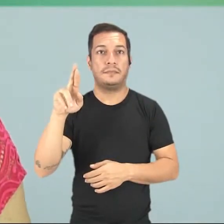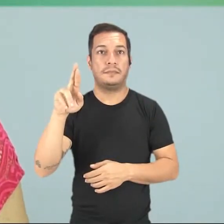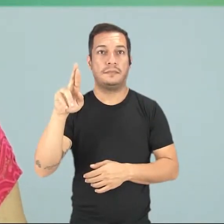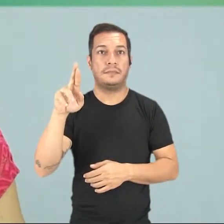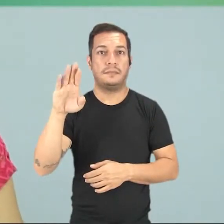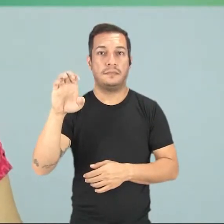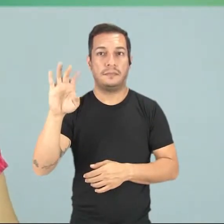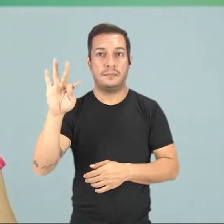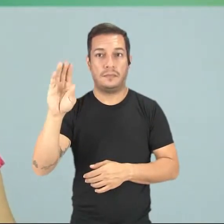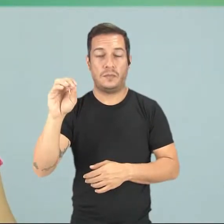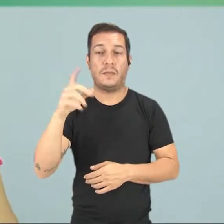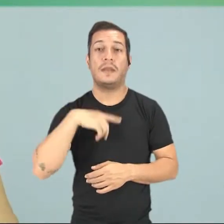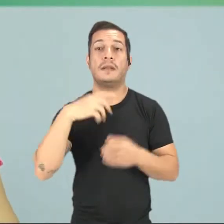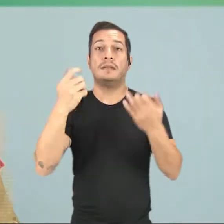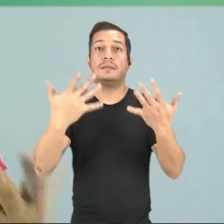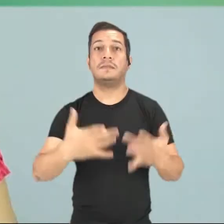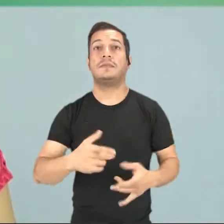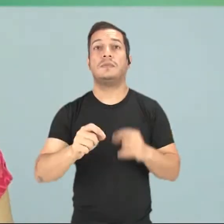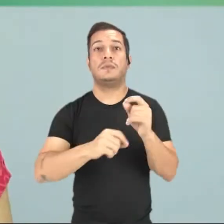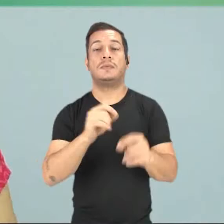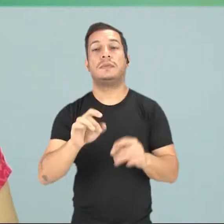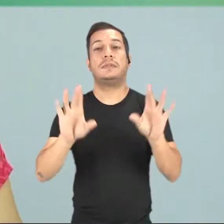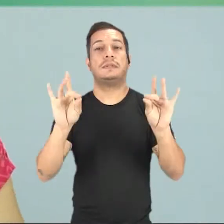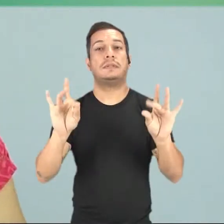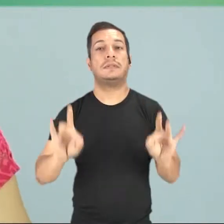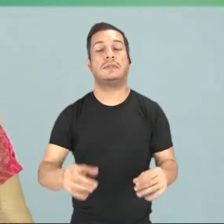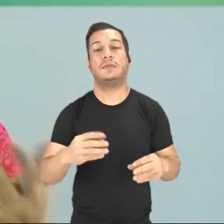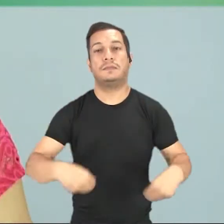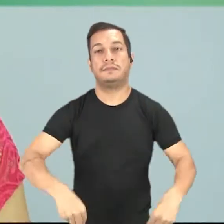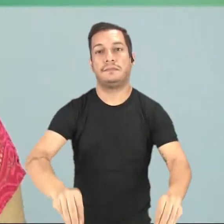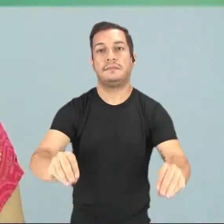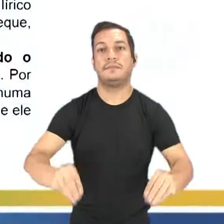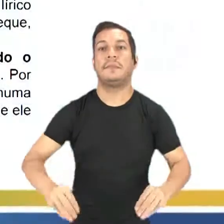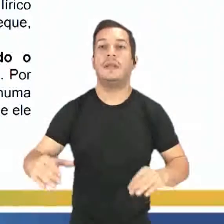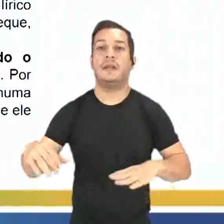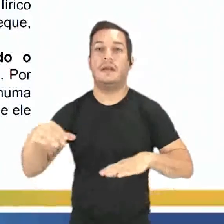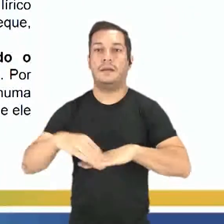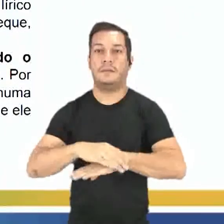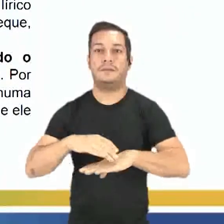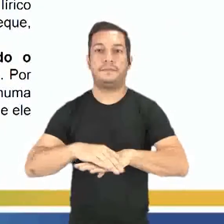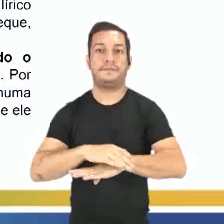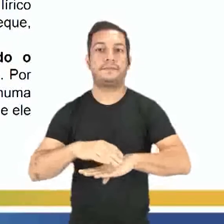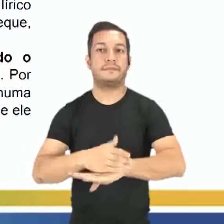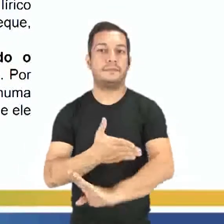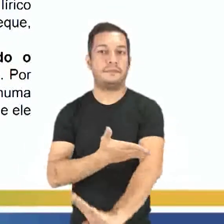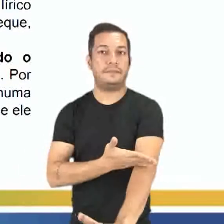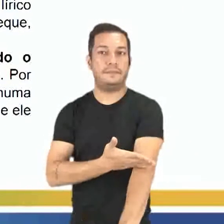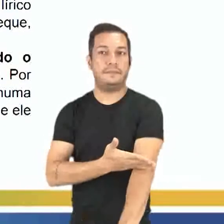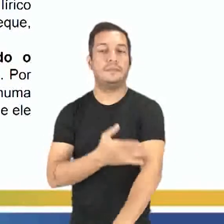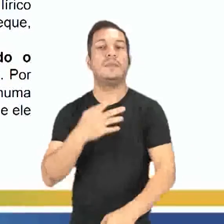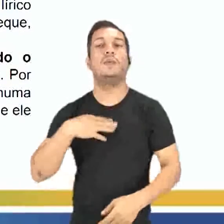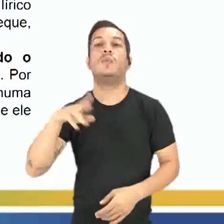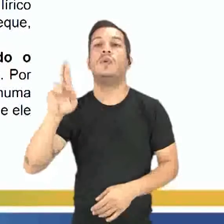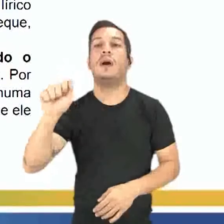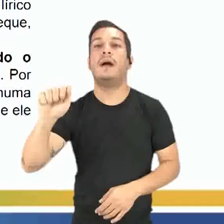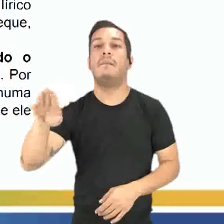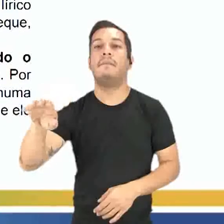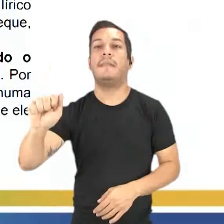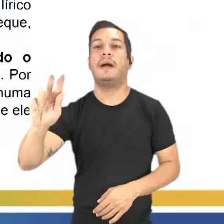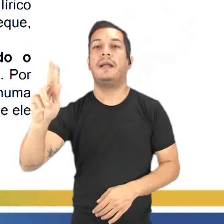ele trabalha a descrição sobre os tapetes, as botinas, né, o